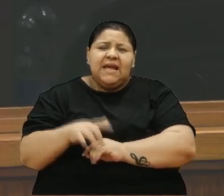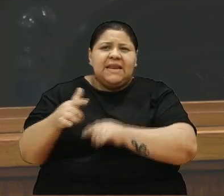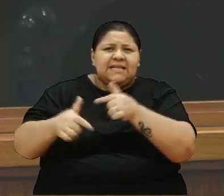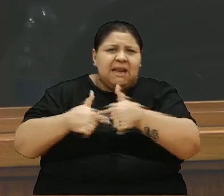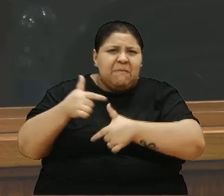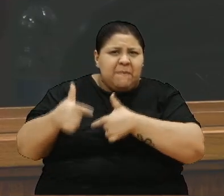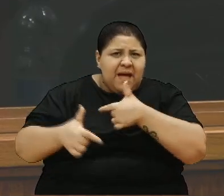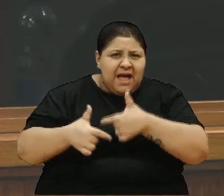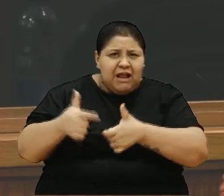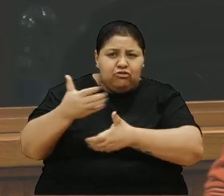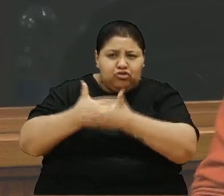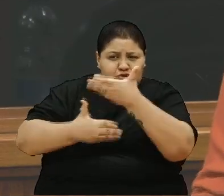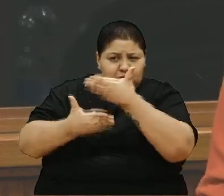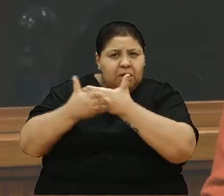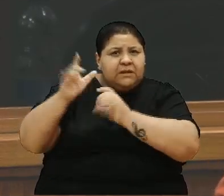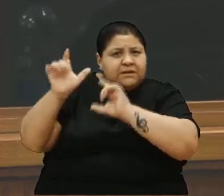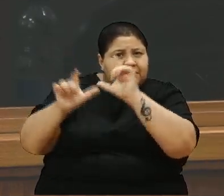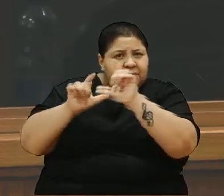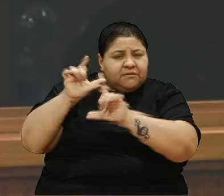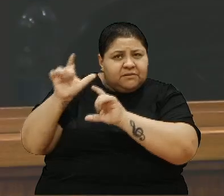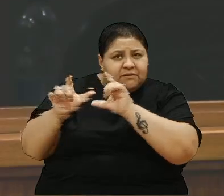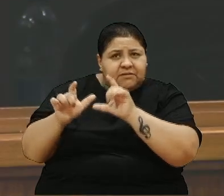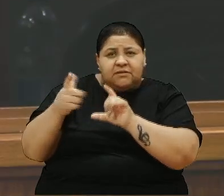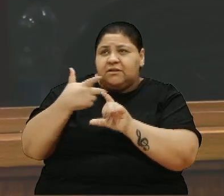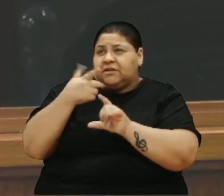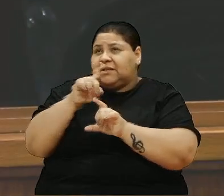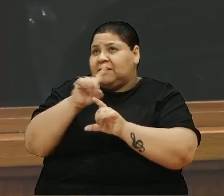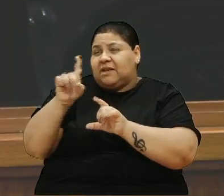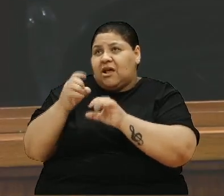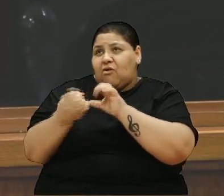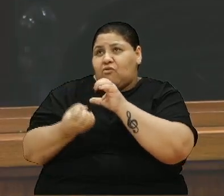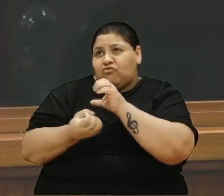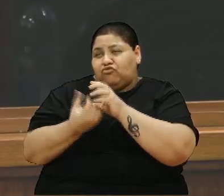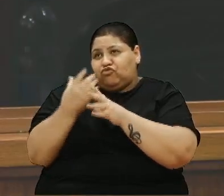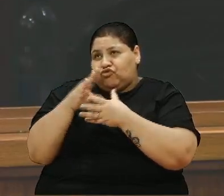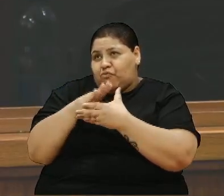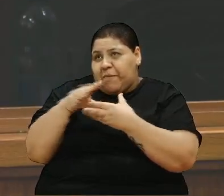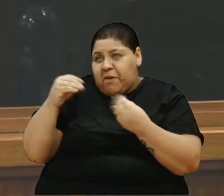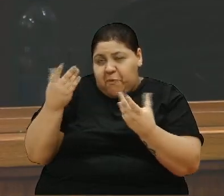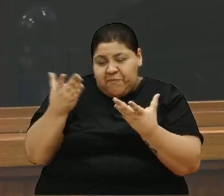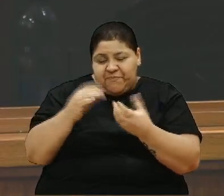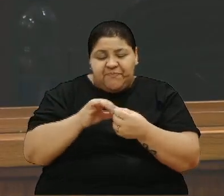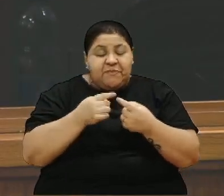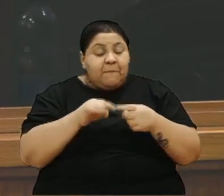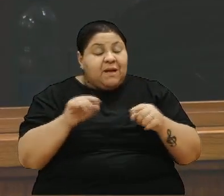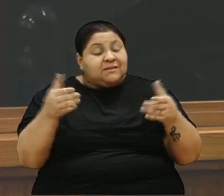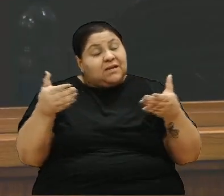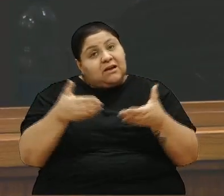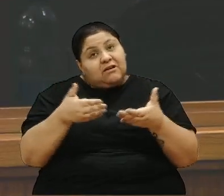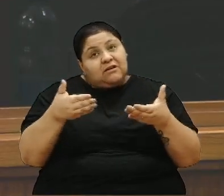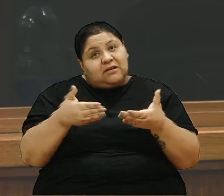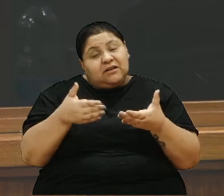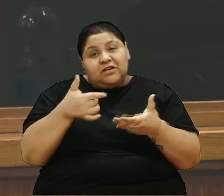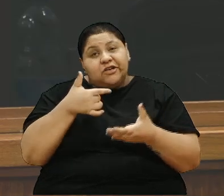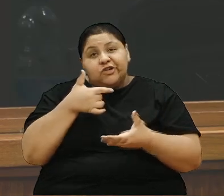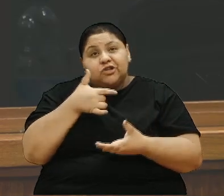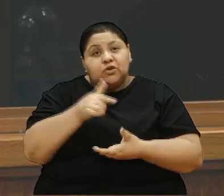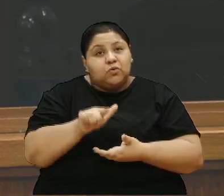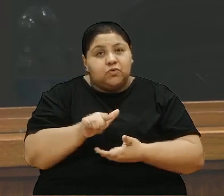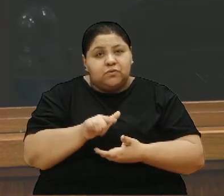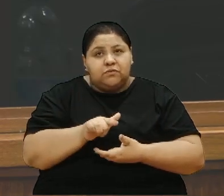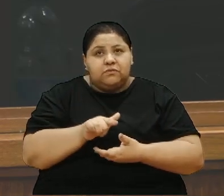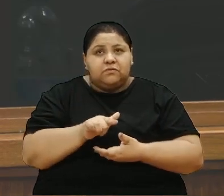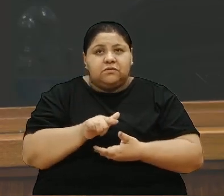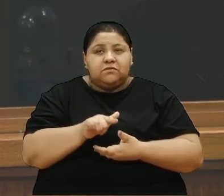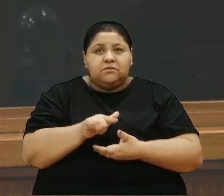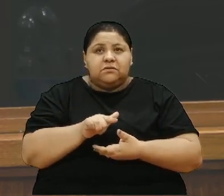força-tarefa que eles dizem que não existe mais, talvez agora a gente não conseguiu